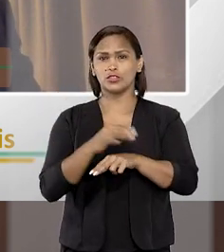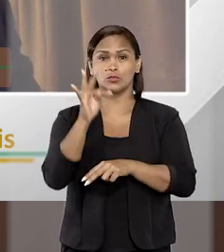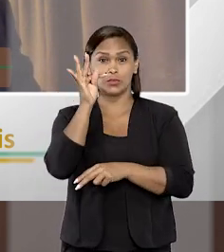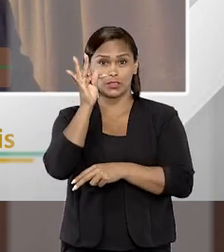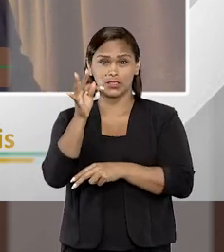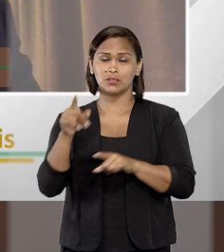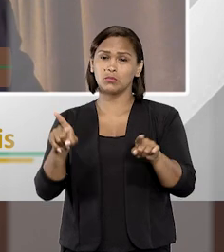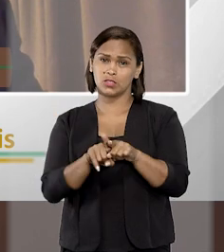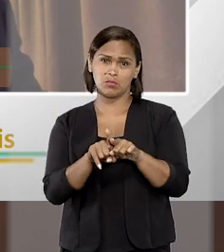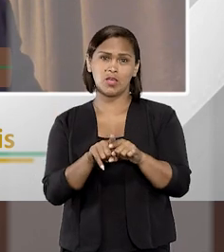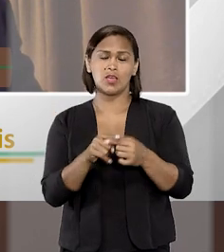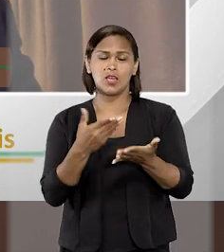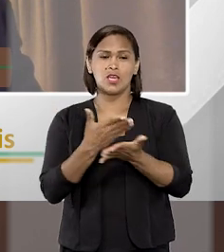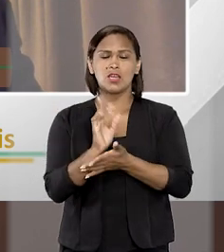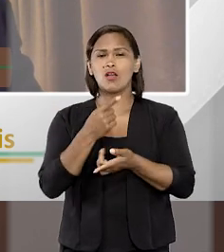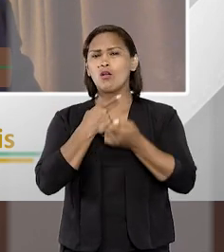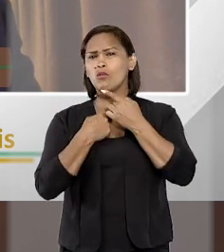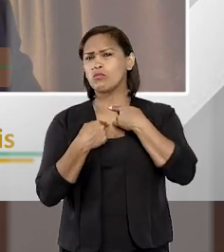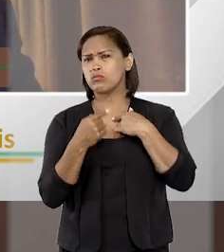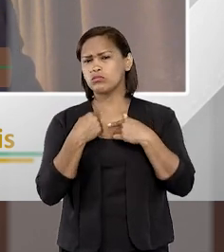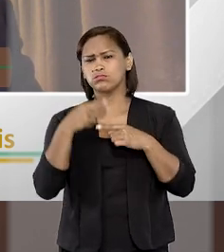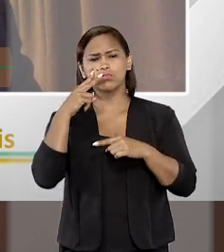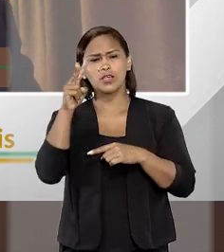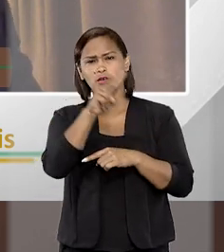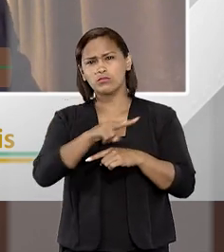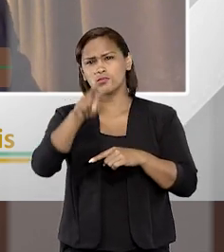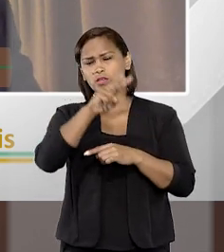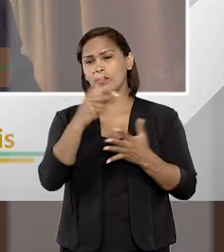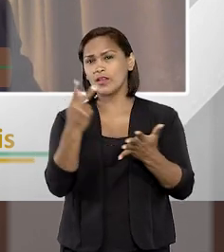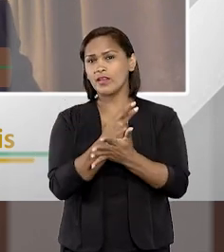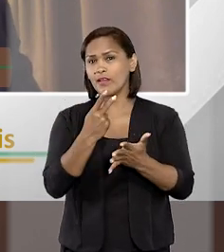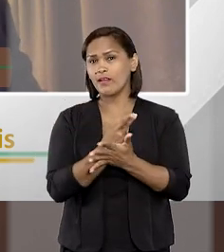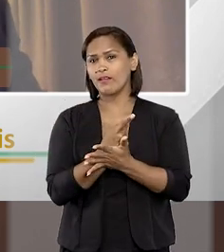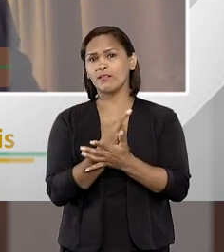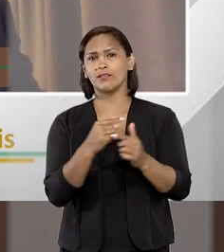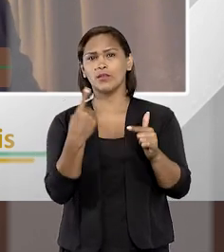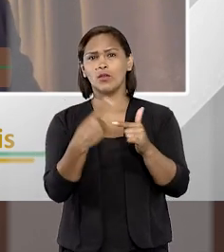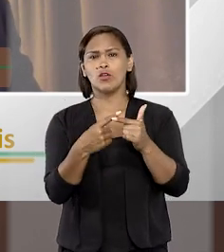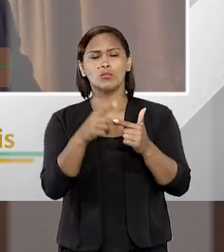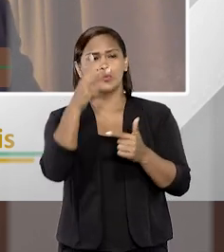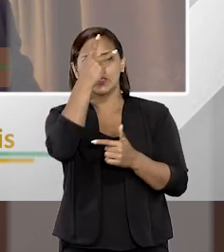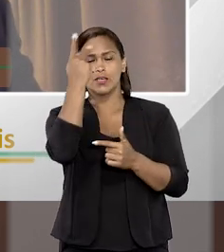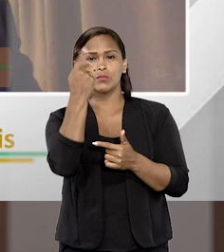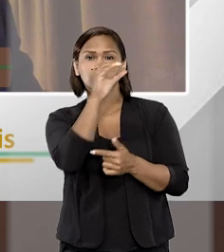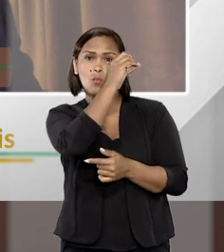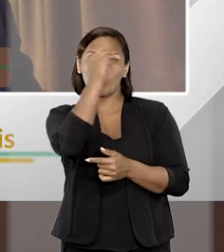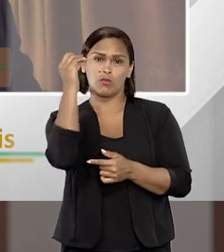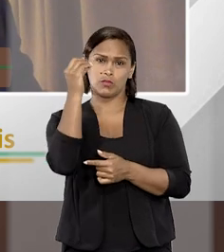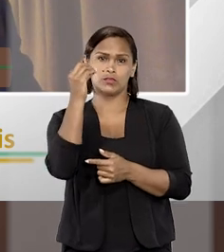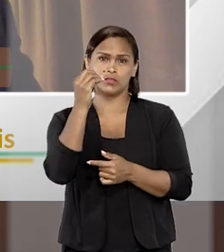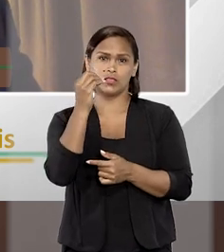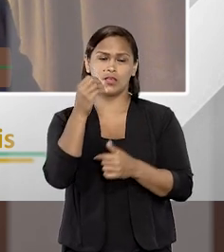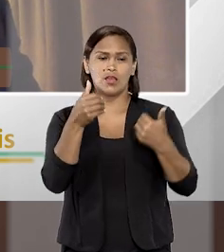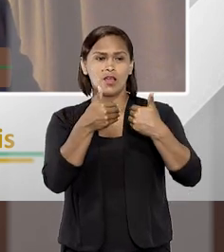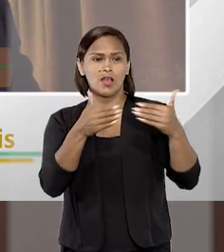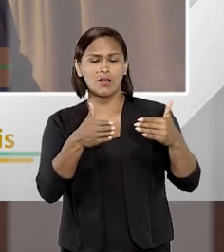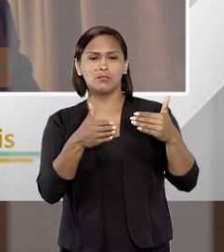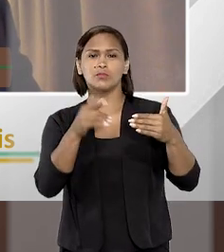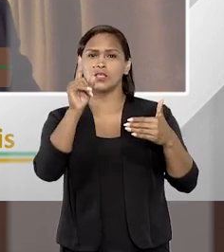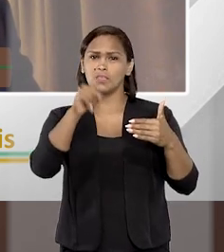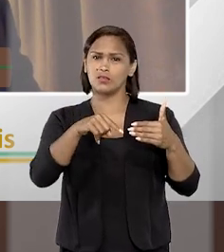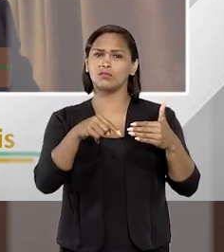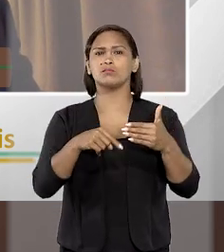testemunhas e dar ensejo ao reconhecimento do contaminado bocado de pessoas inocentes abrindo